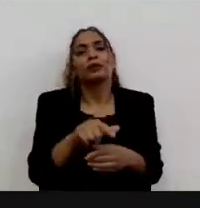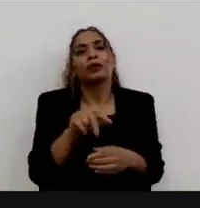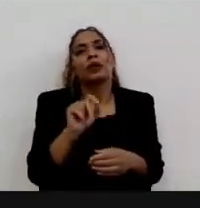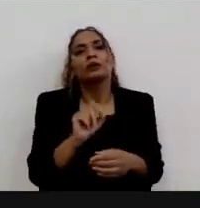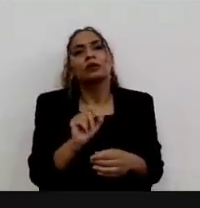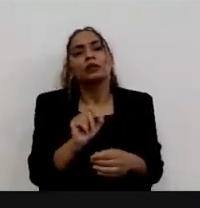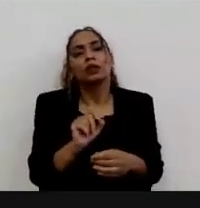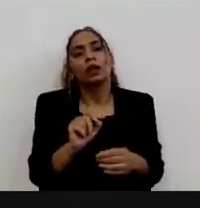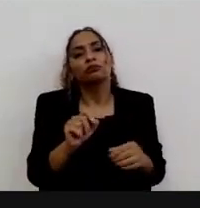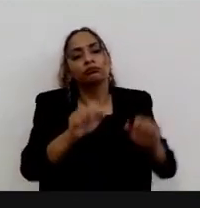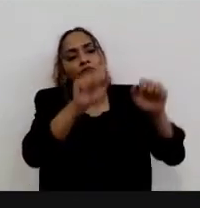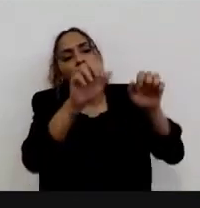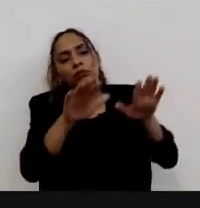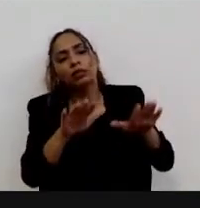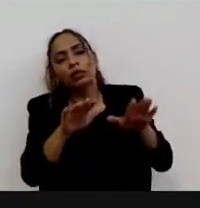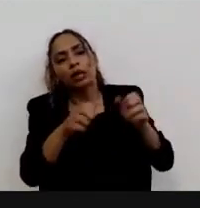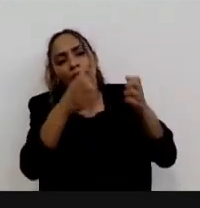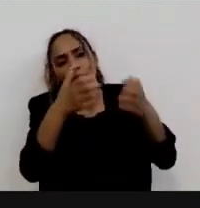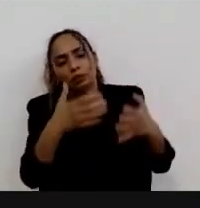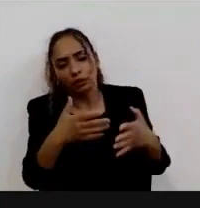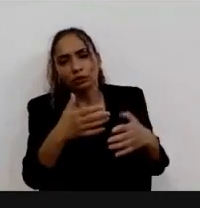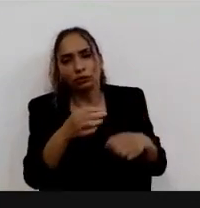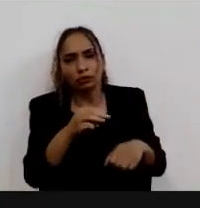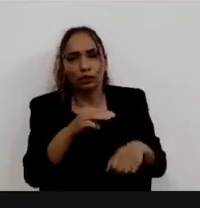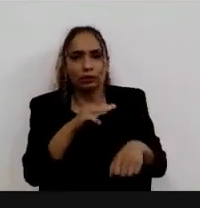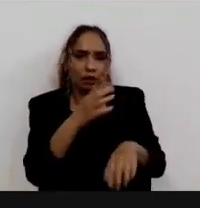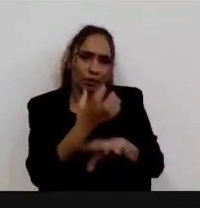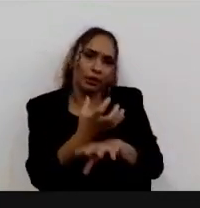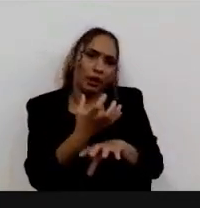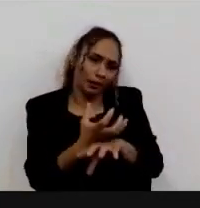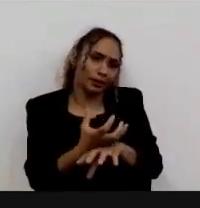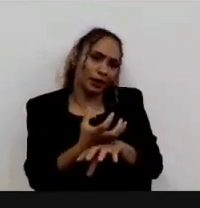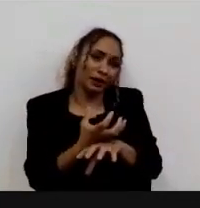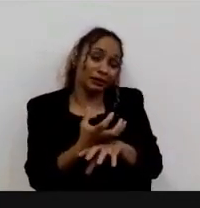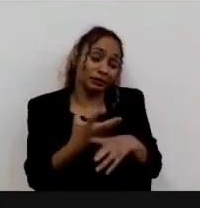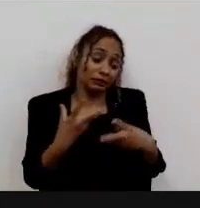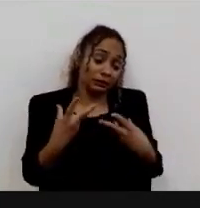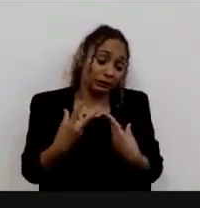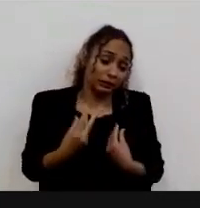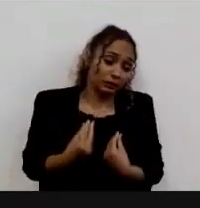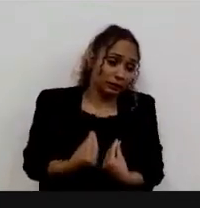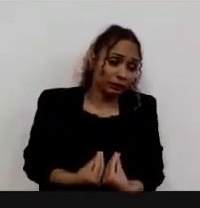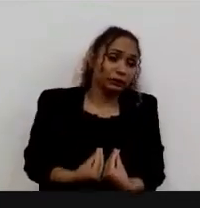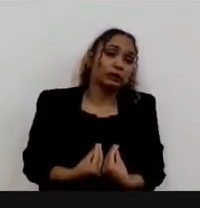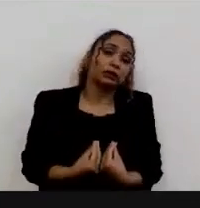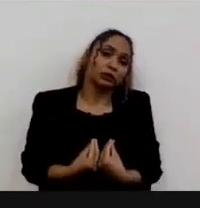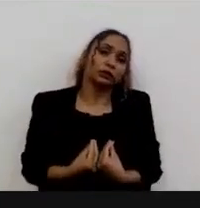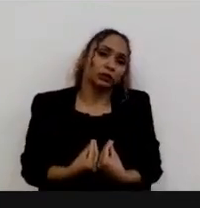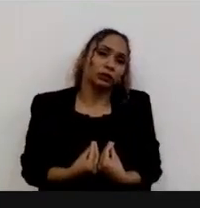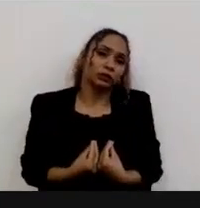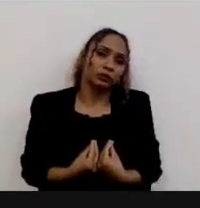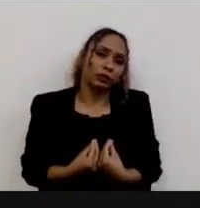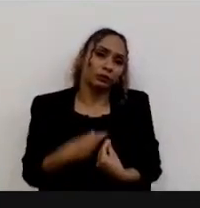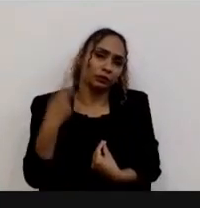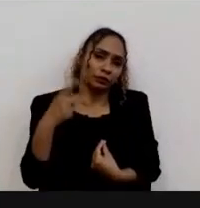né, no plenário, falando sobre aquela matéria. Isso também é um peso alto no cálculo do interesse do